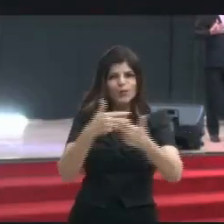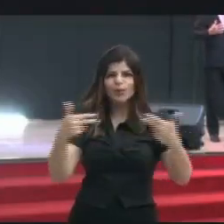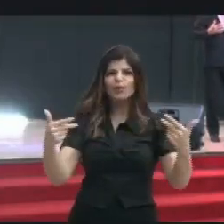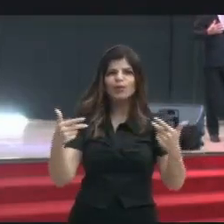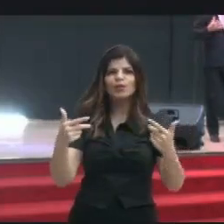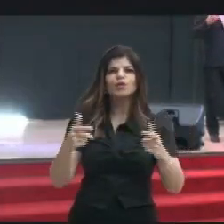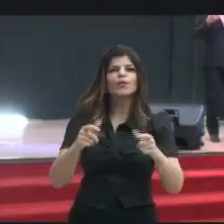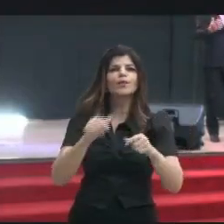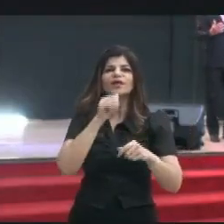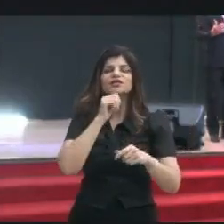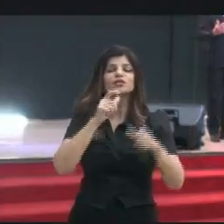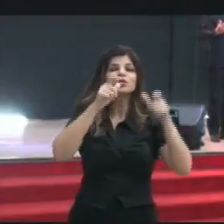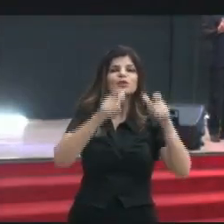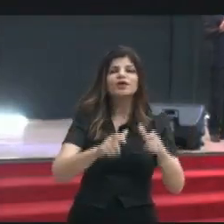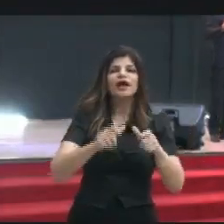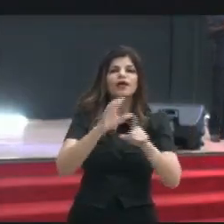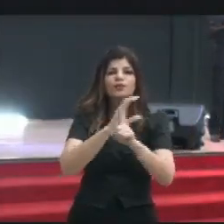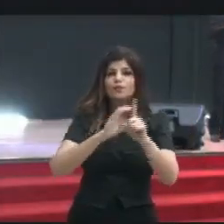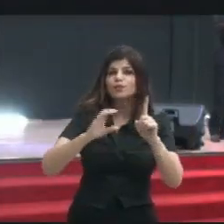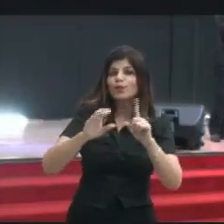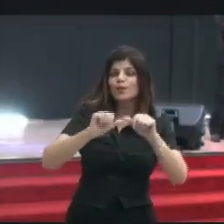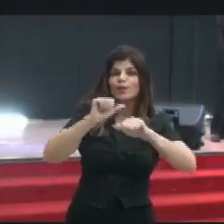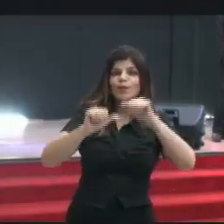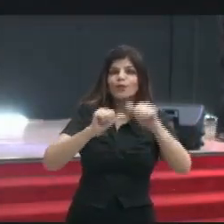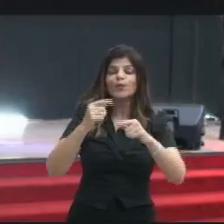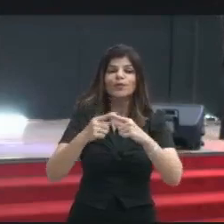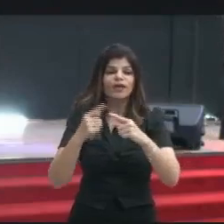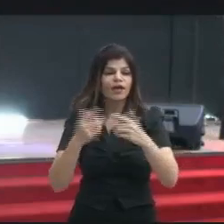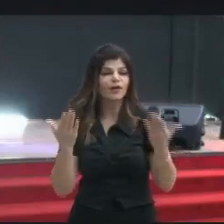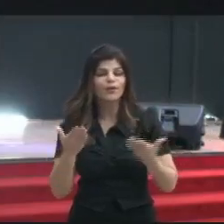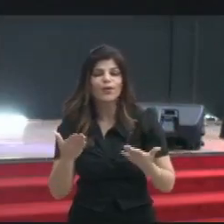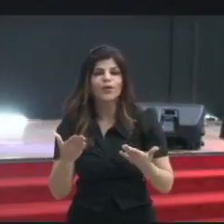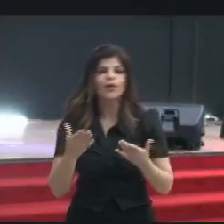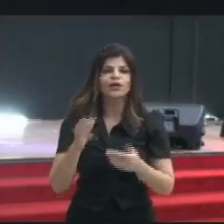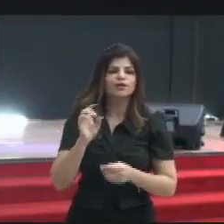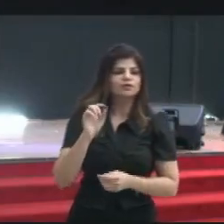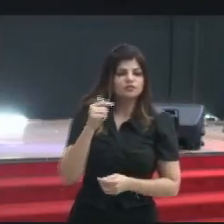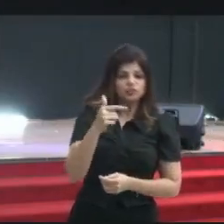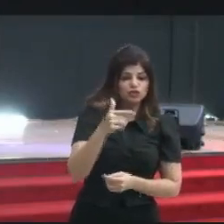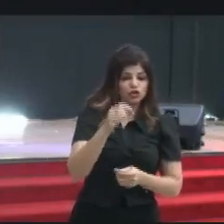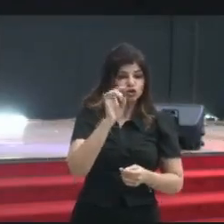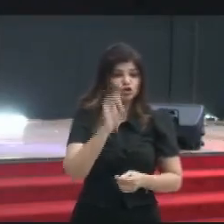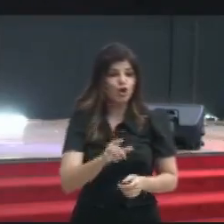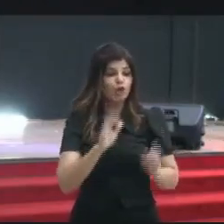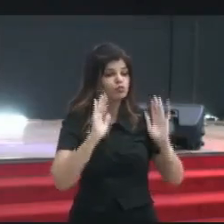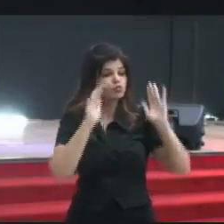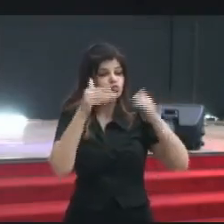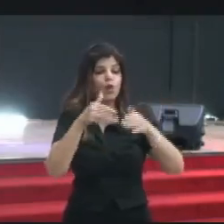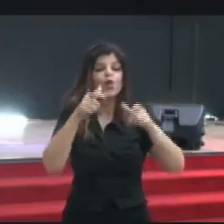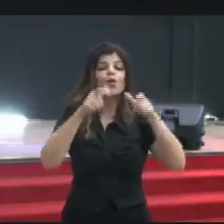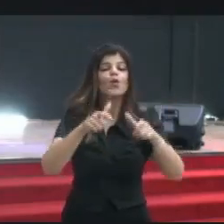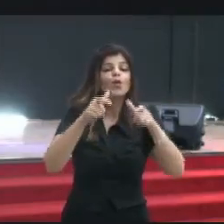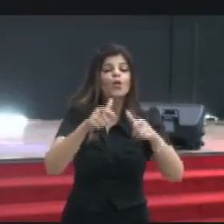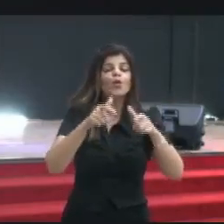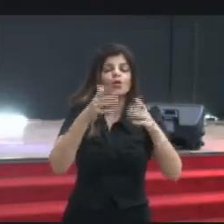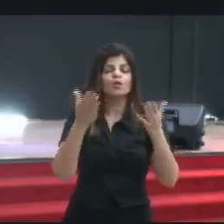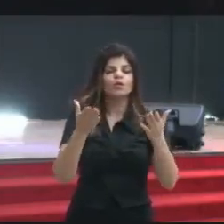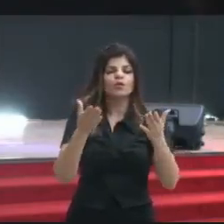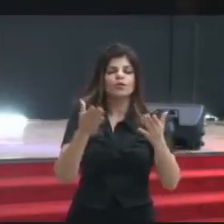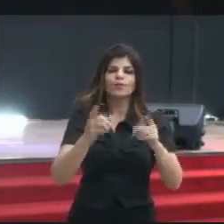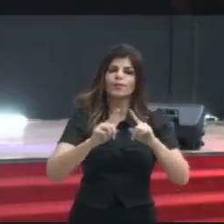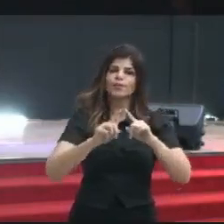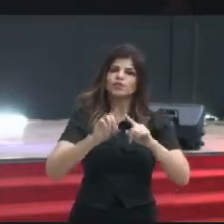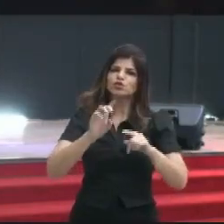culto, de forma que agora não havia um local só, nem havia um